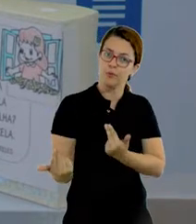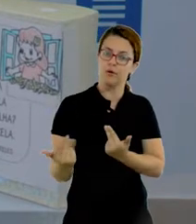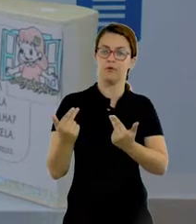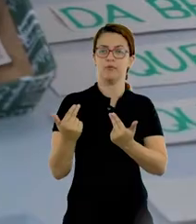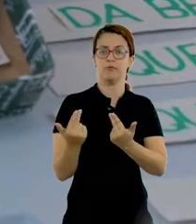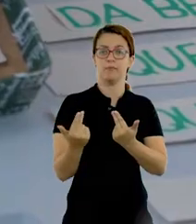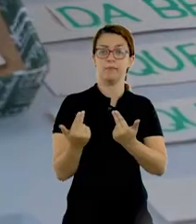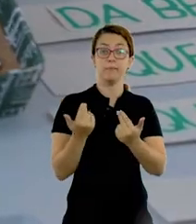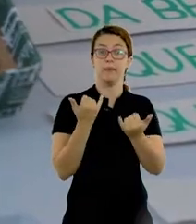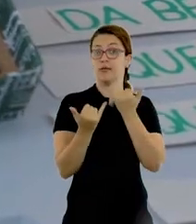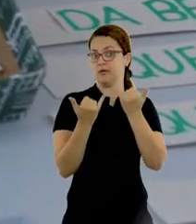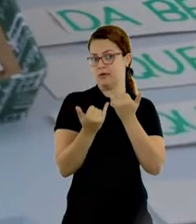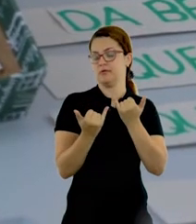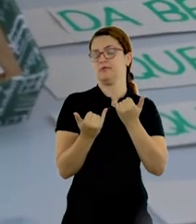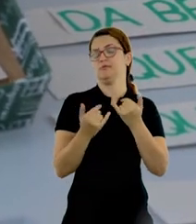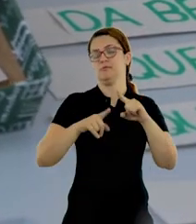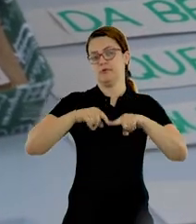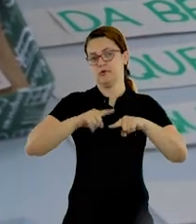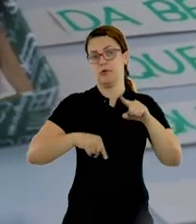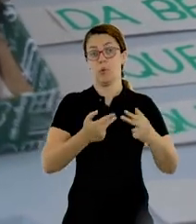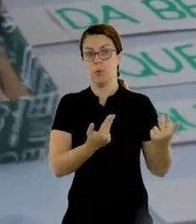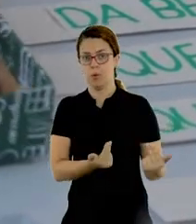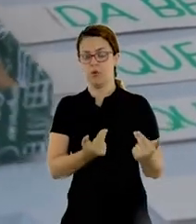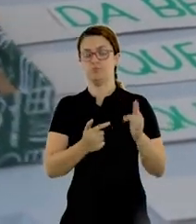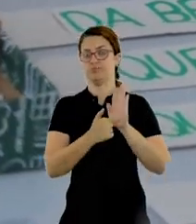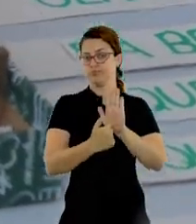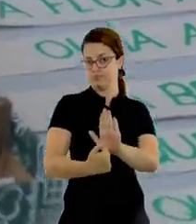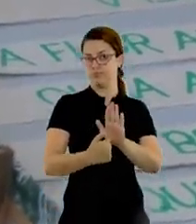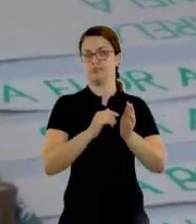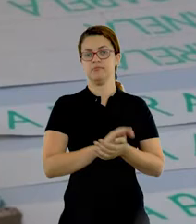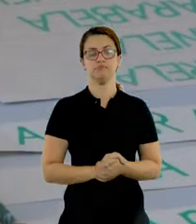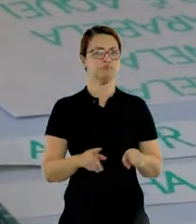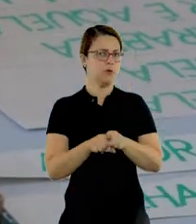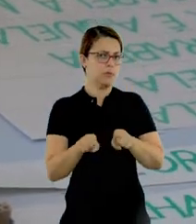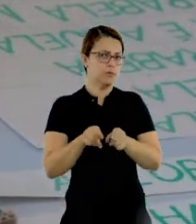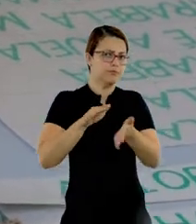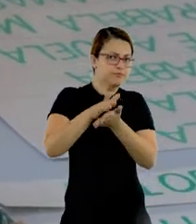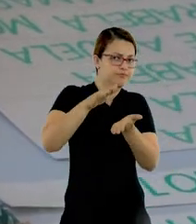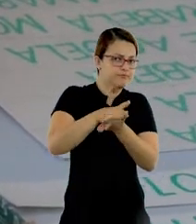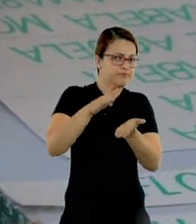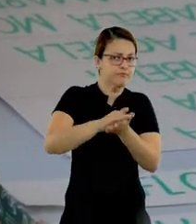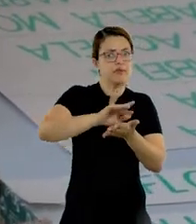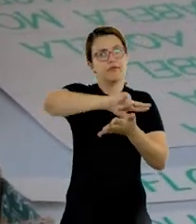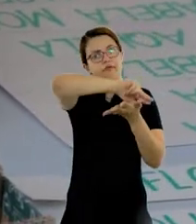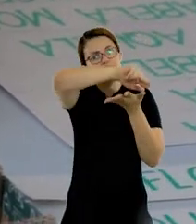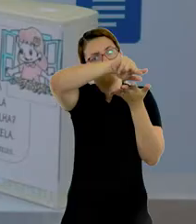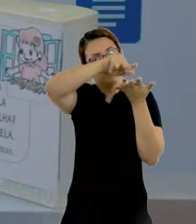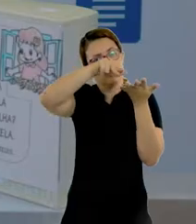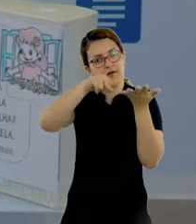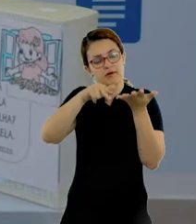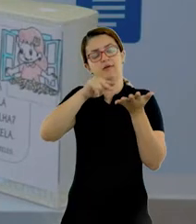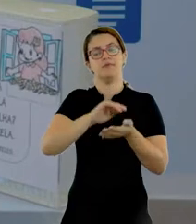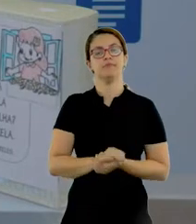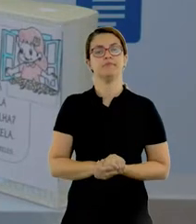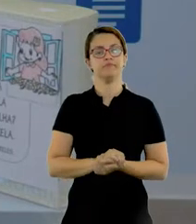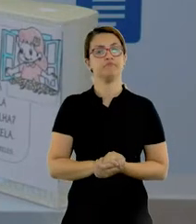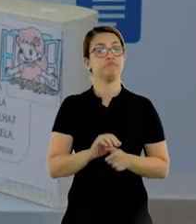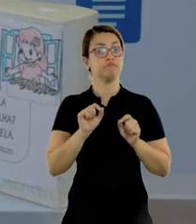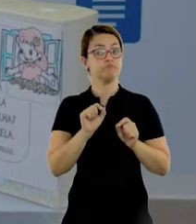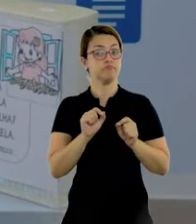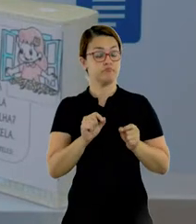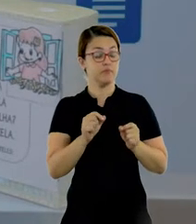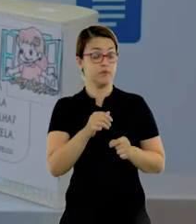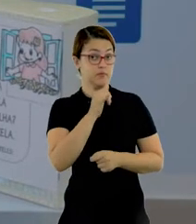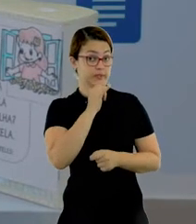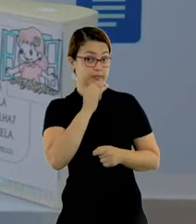seria mais ou menos esse material. E aqui eu fiz impresso, né, para a gente ter várias opções. Este suporte,